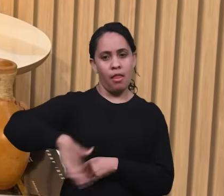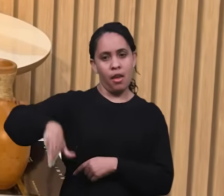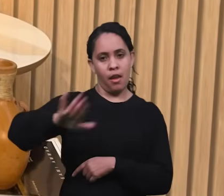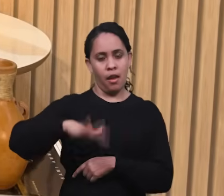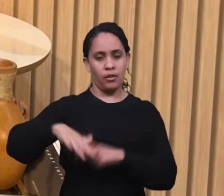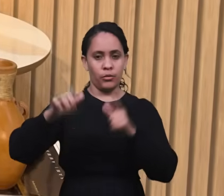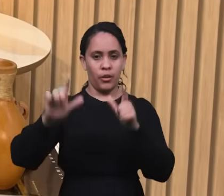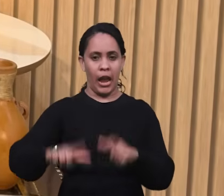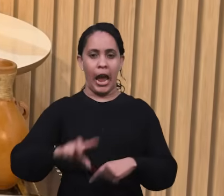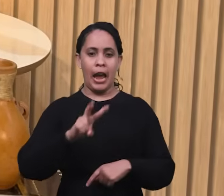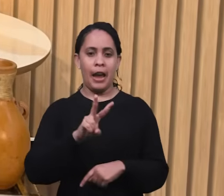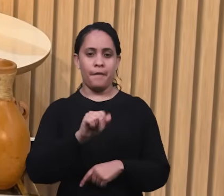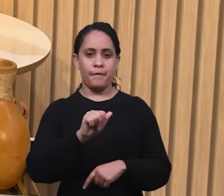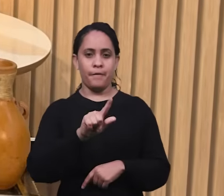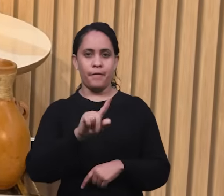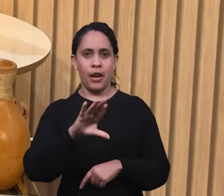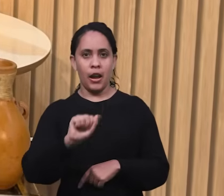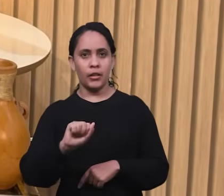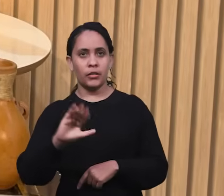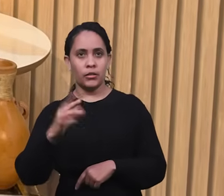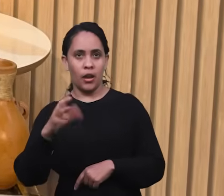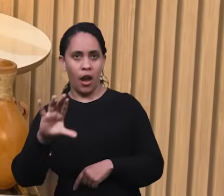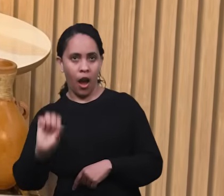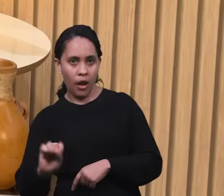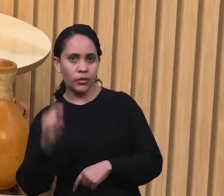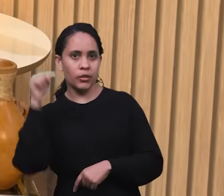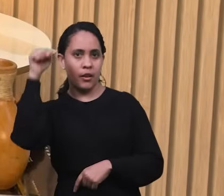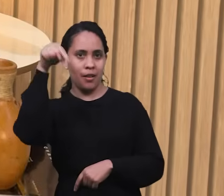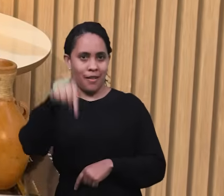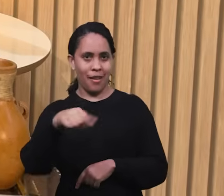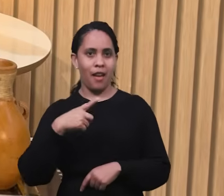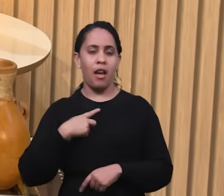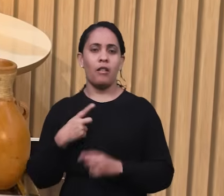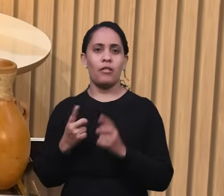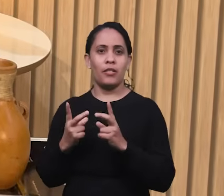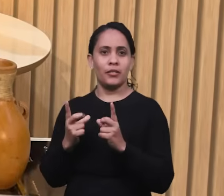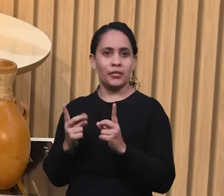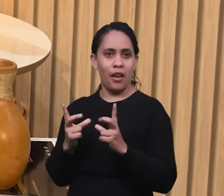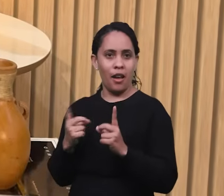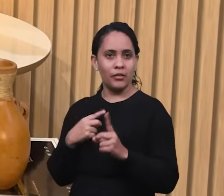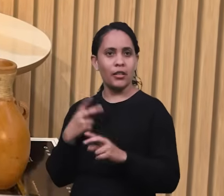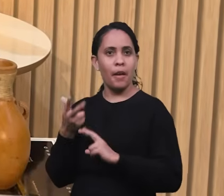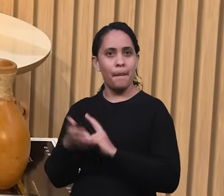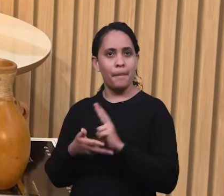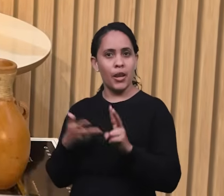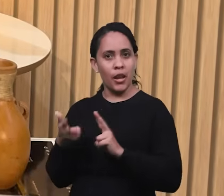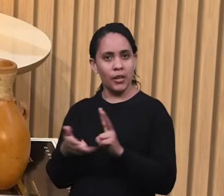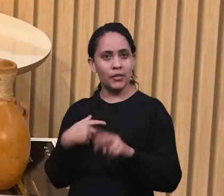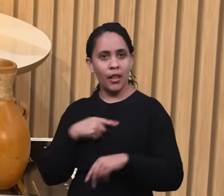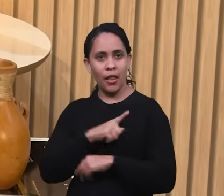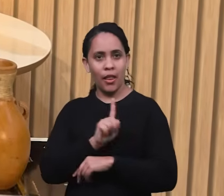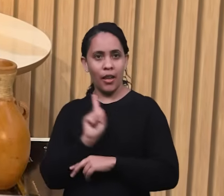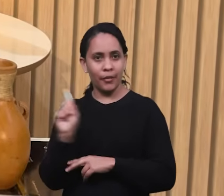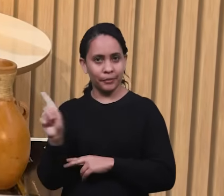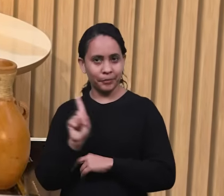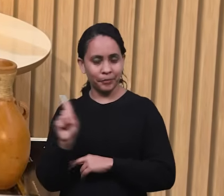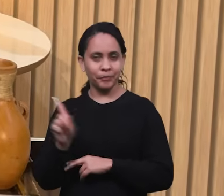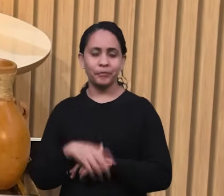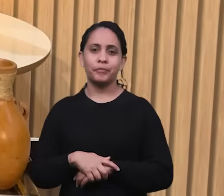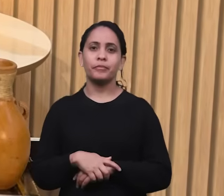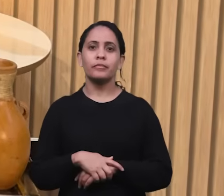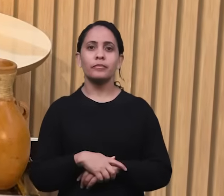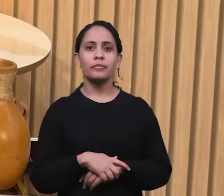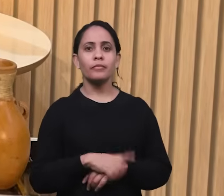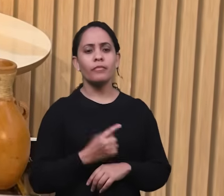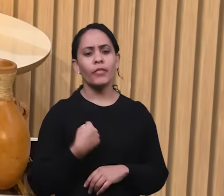a Vale do Rio Doce contratou em certa época engenheiros indianos. Ele foi lá tentar ver